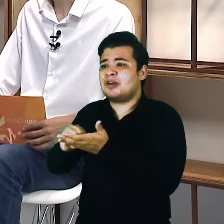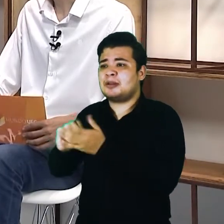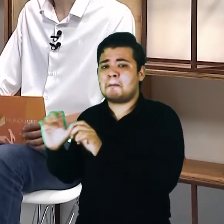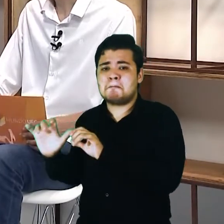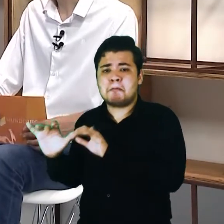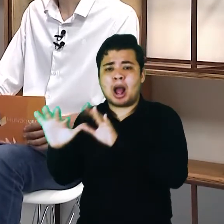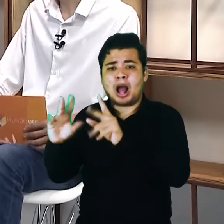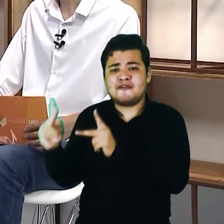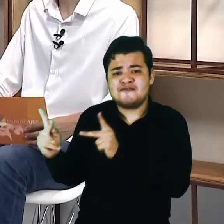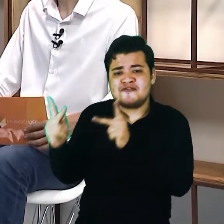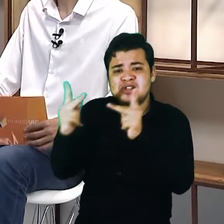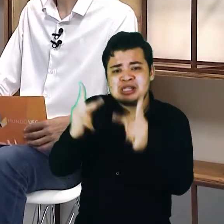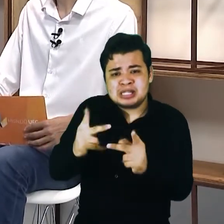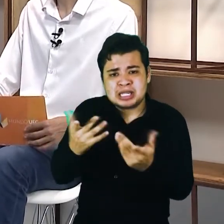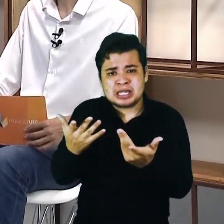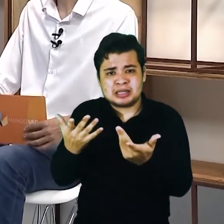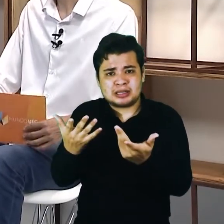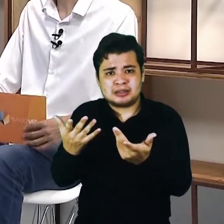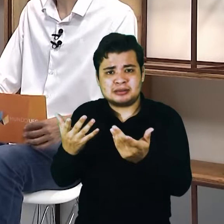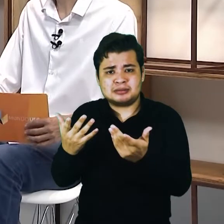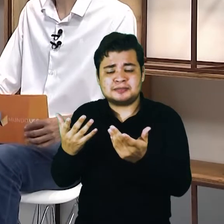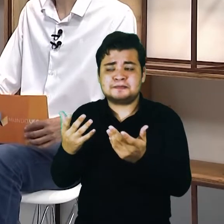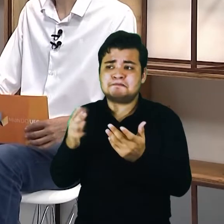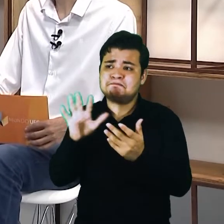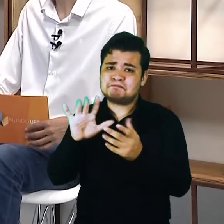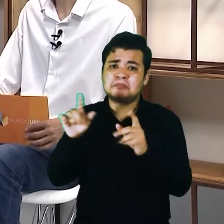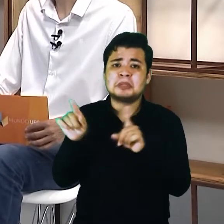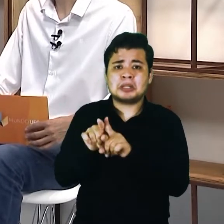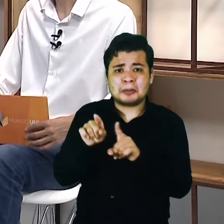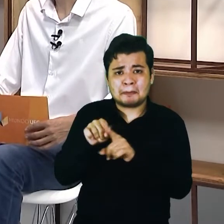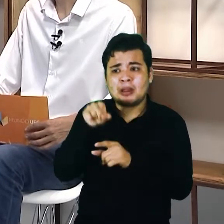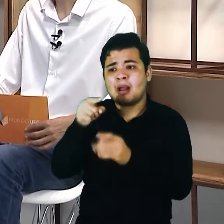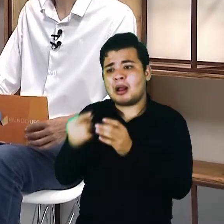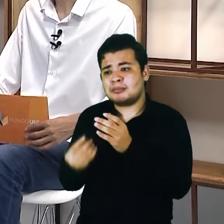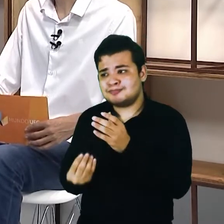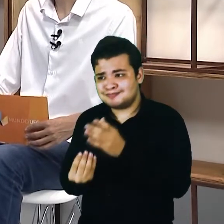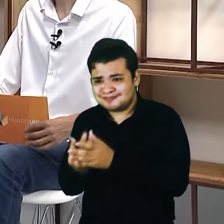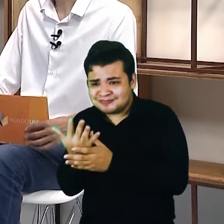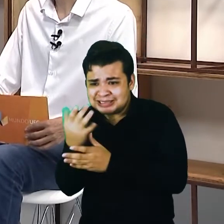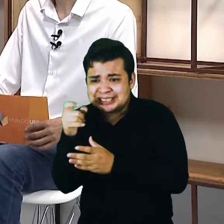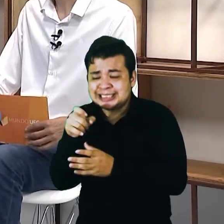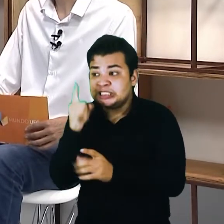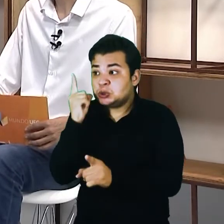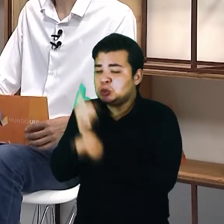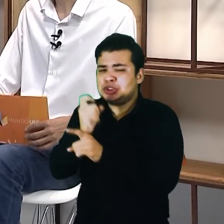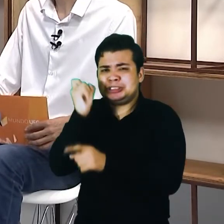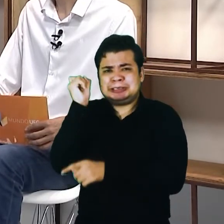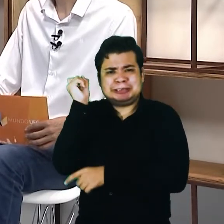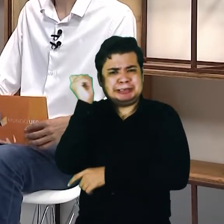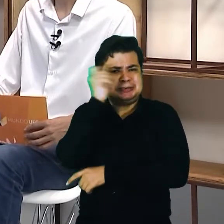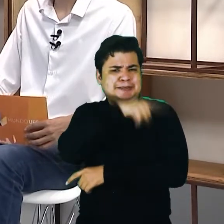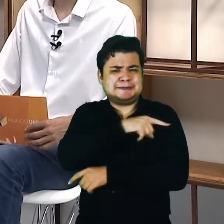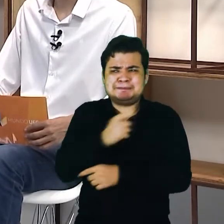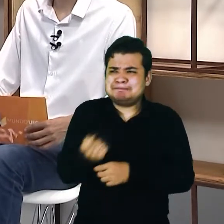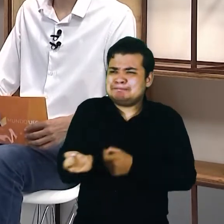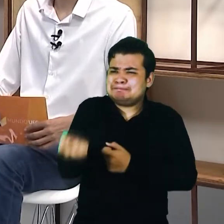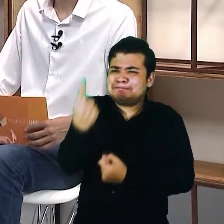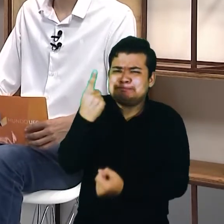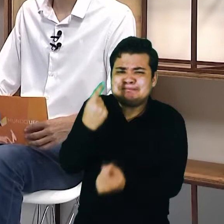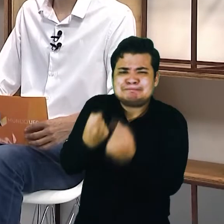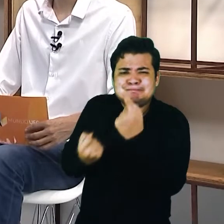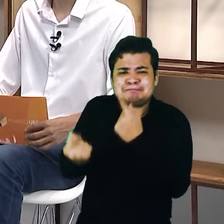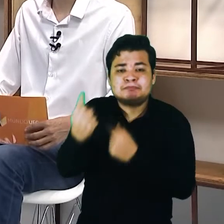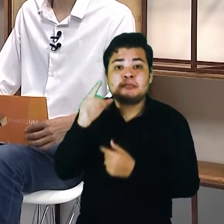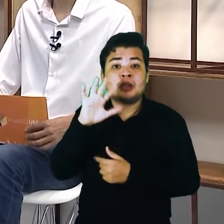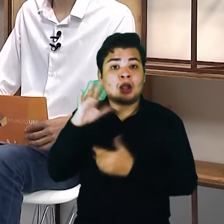excursões, né, coleções naquela área, mas também porque ela é uma espécie extremamente rara. Mas ela voltou a ser